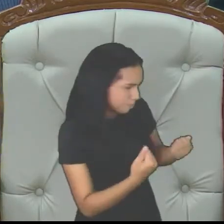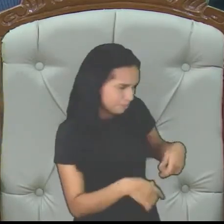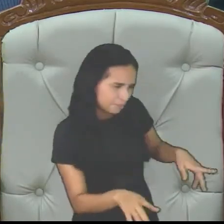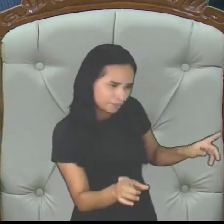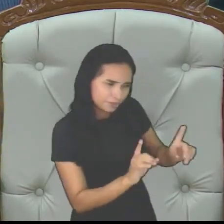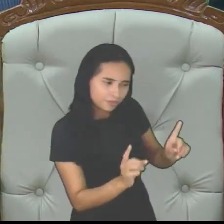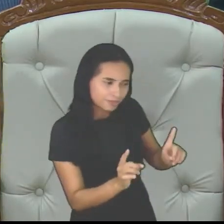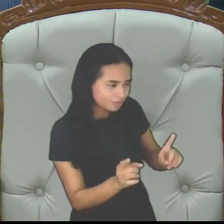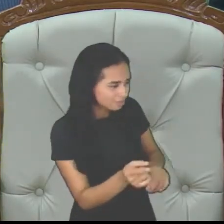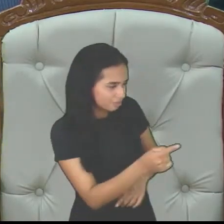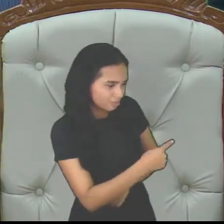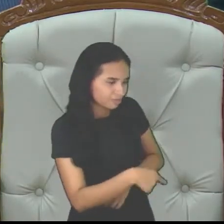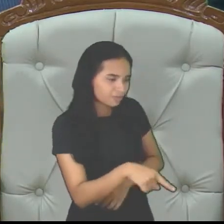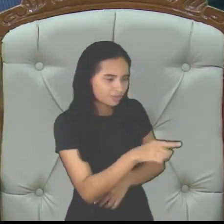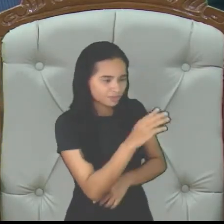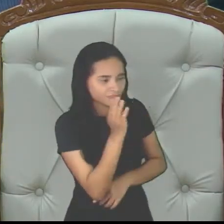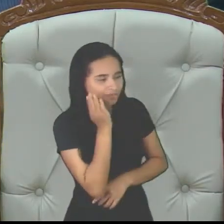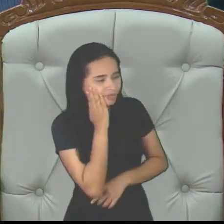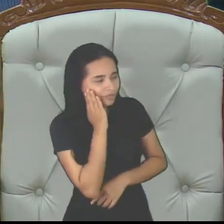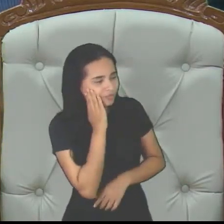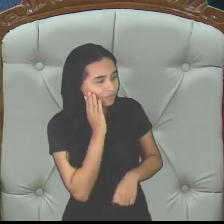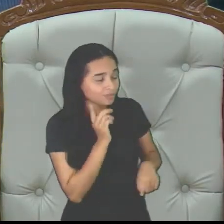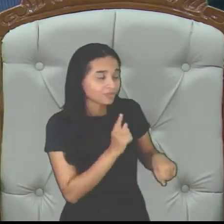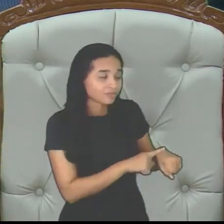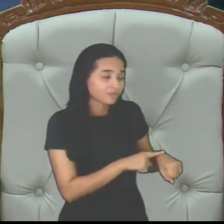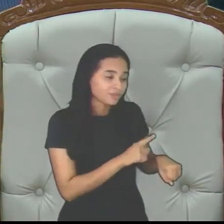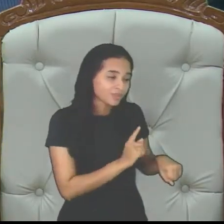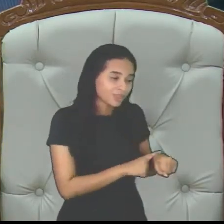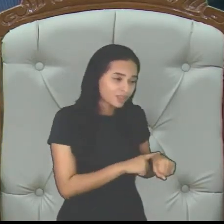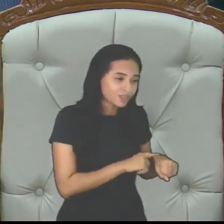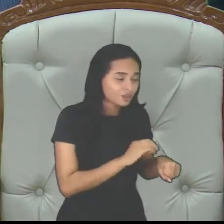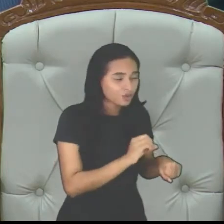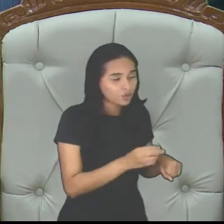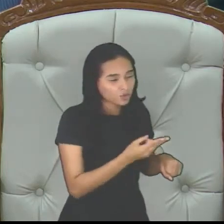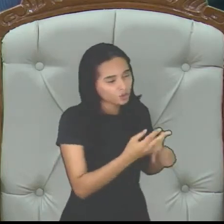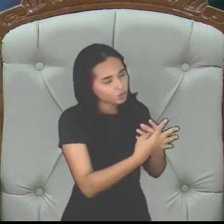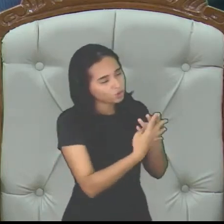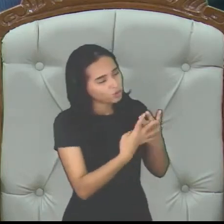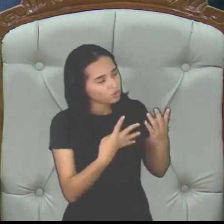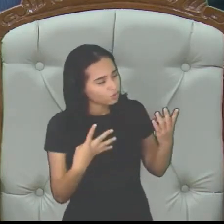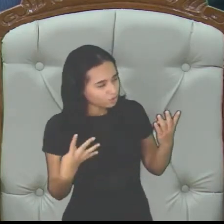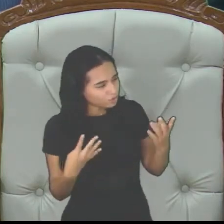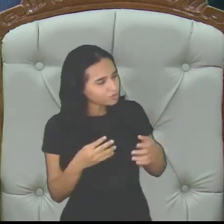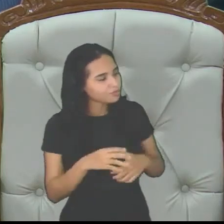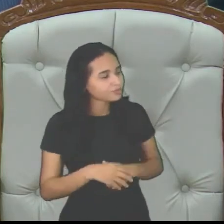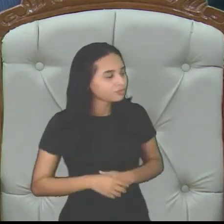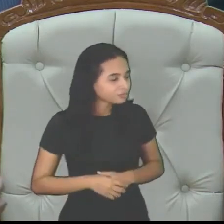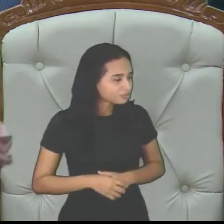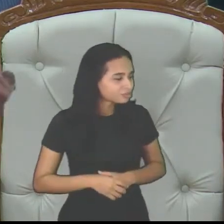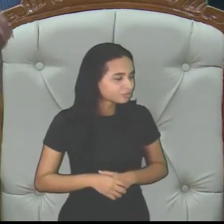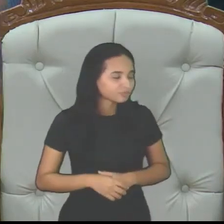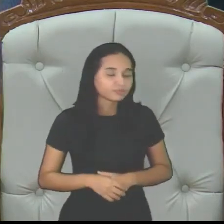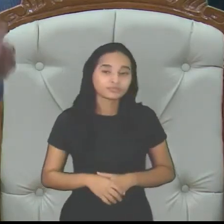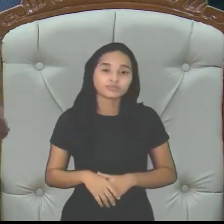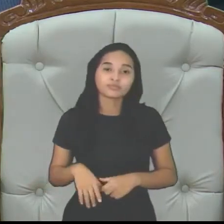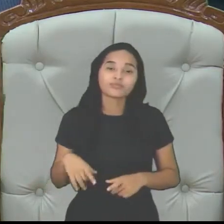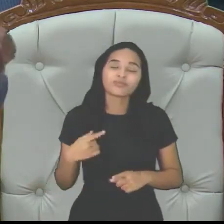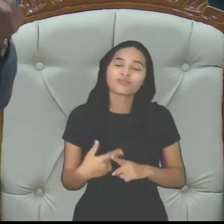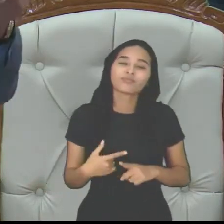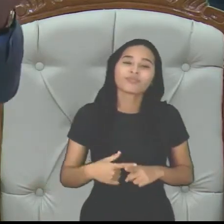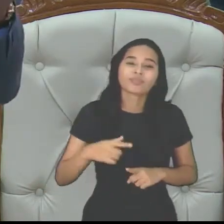compete saber os tempos e as estações, porque o